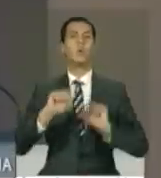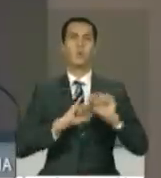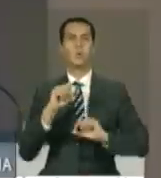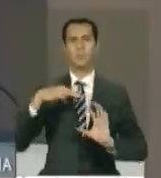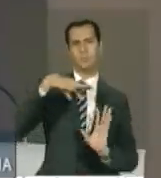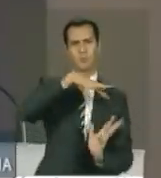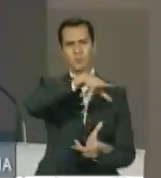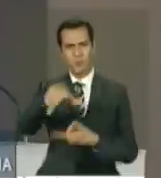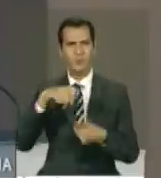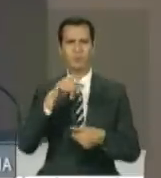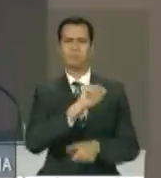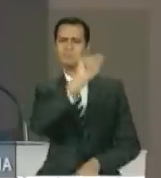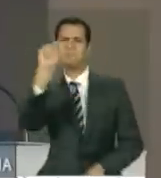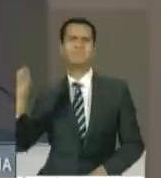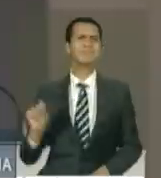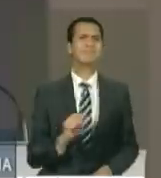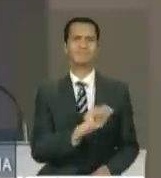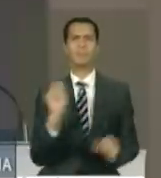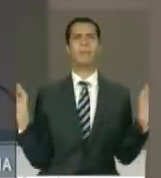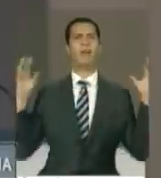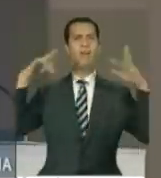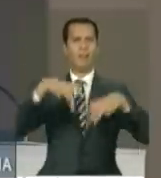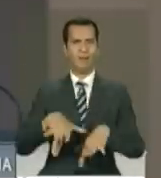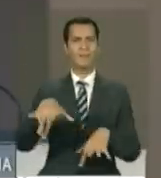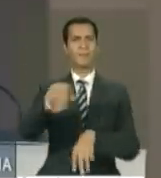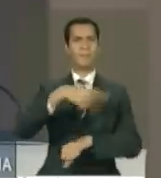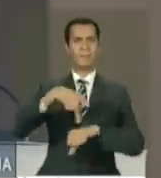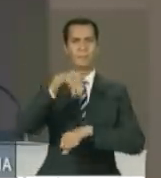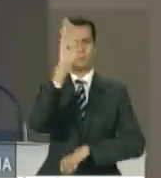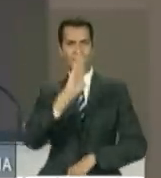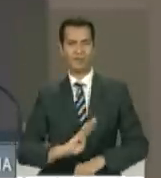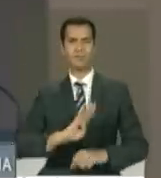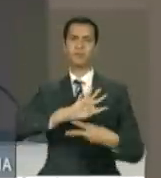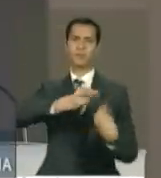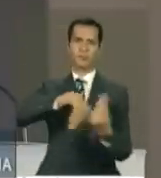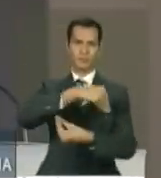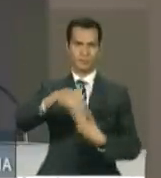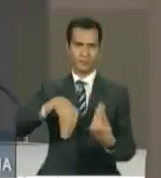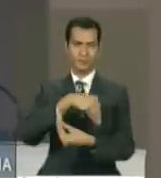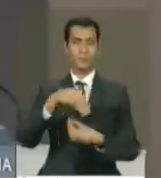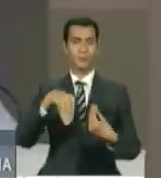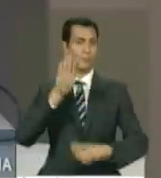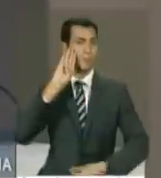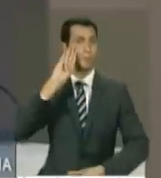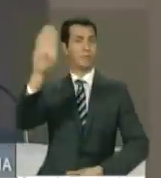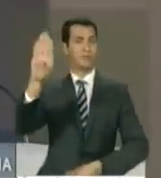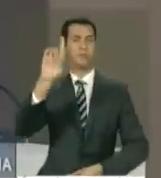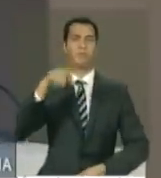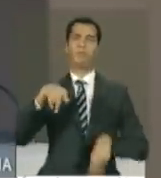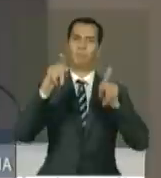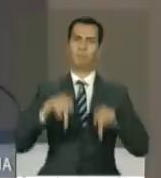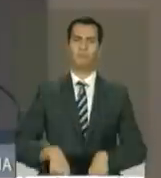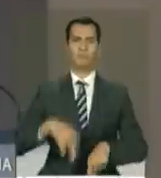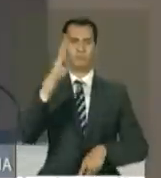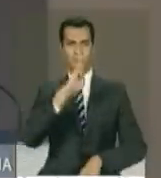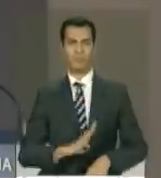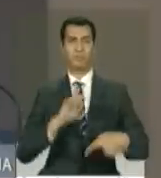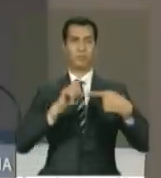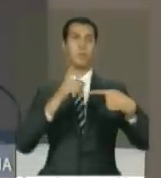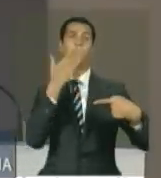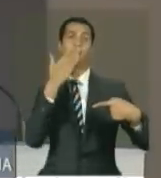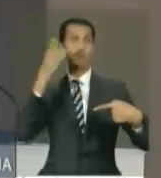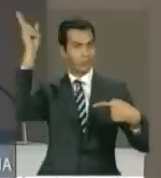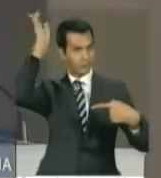regiões do mundo somaram-se às três matrizes constitutivas do povo brasileiro: a